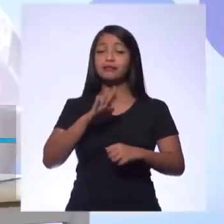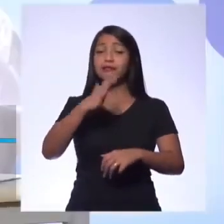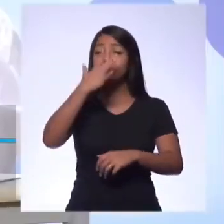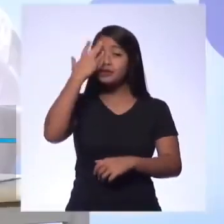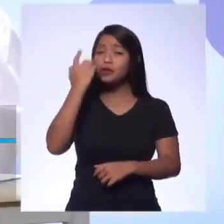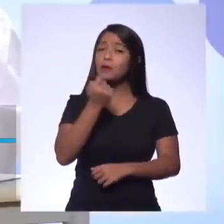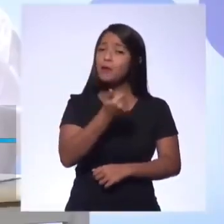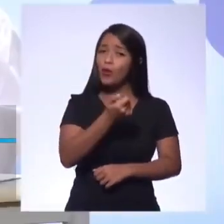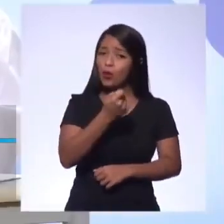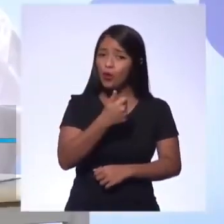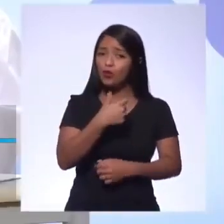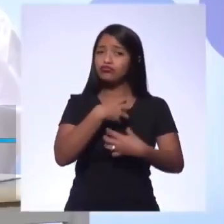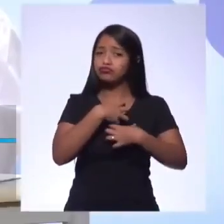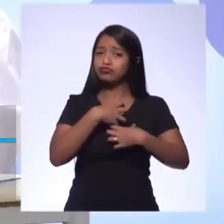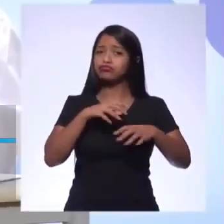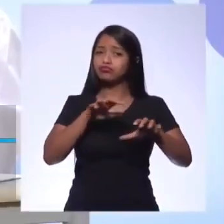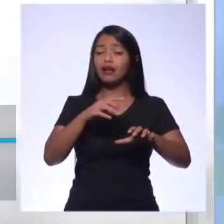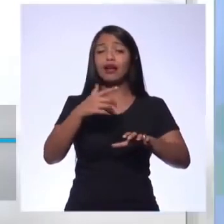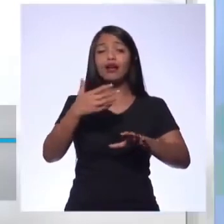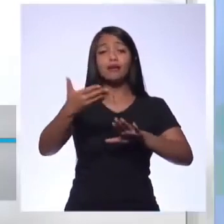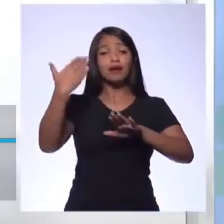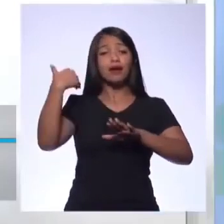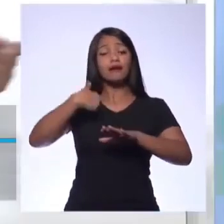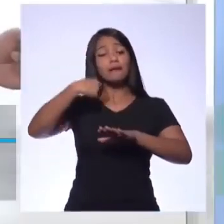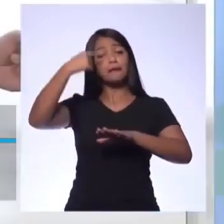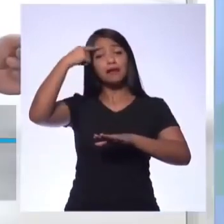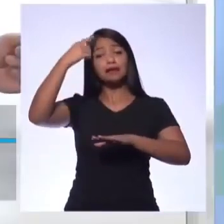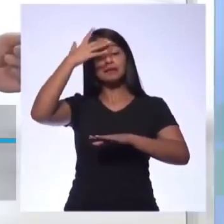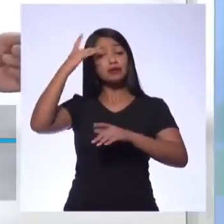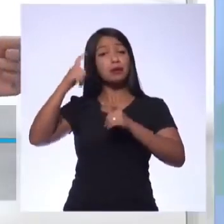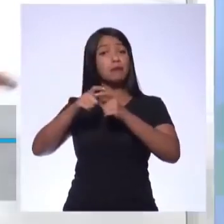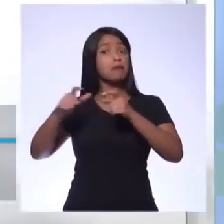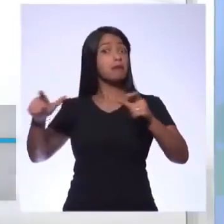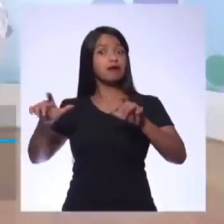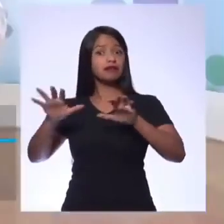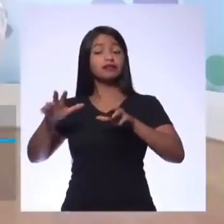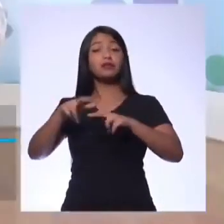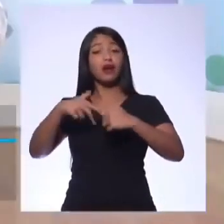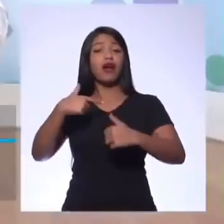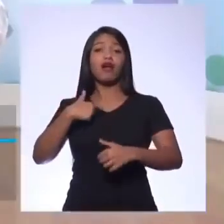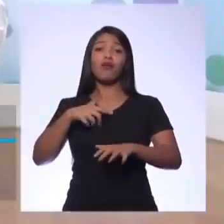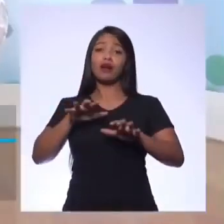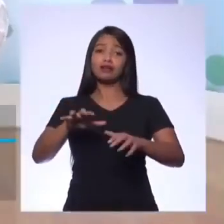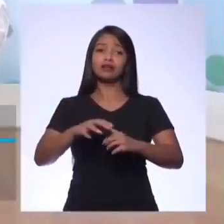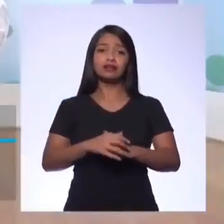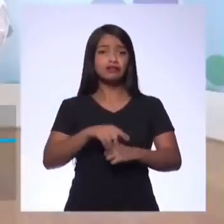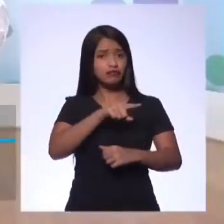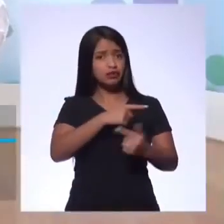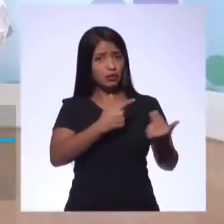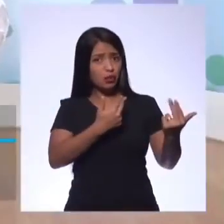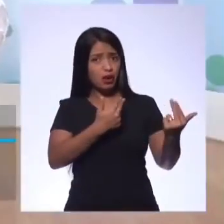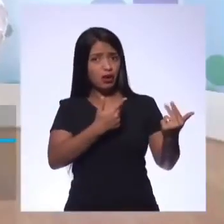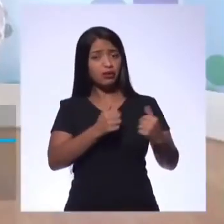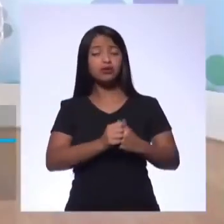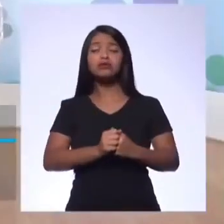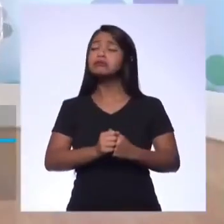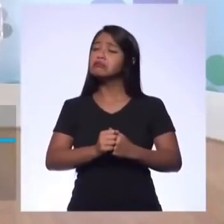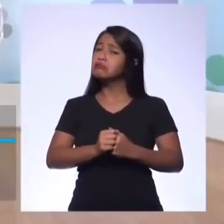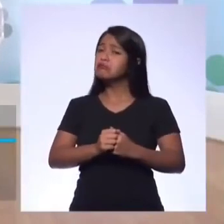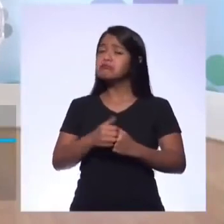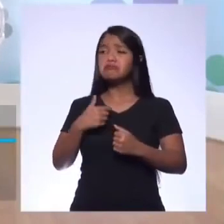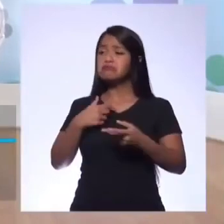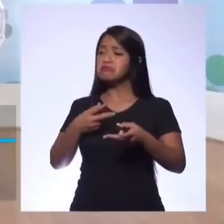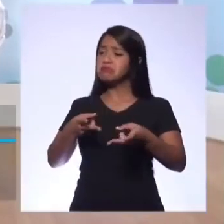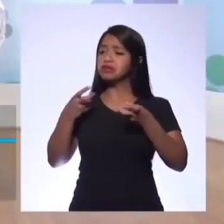professor Joel? Eu pensei que era a maioria porque eu tenho essa sensação. Você tem essa sensação? Bom, nunca percebi. Da luz. Mas eu espirro. Se eu estou num